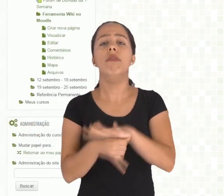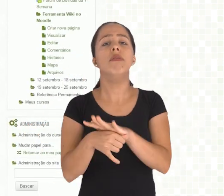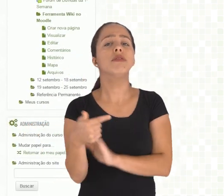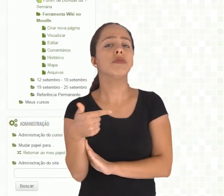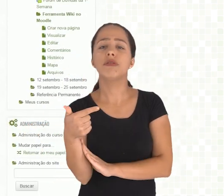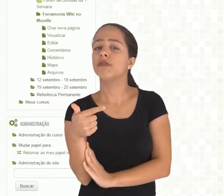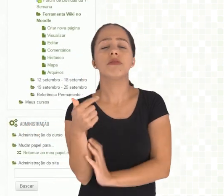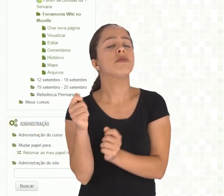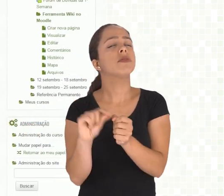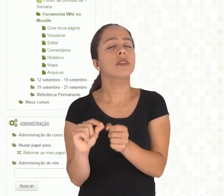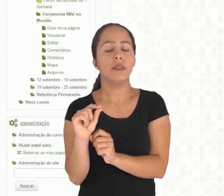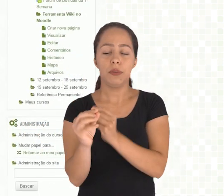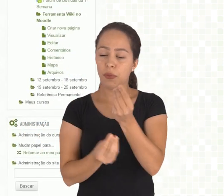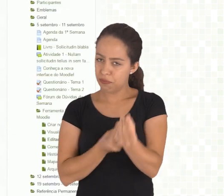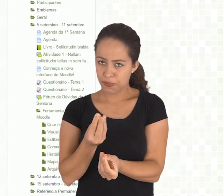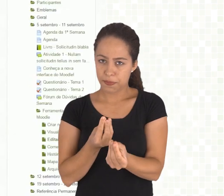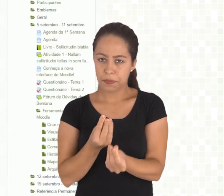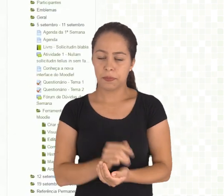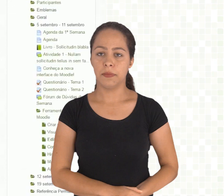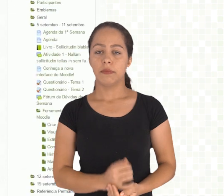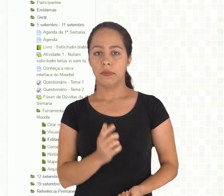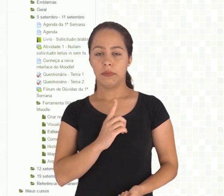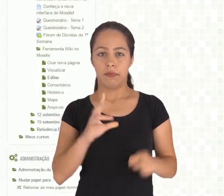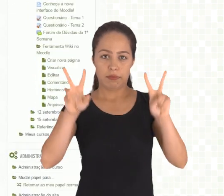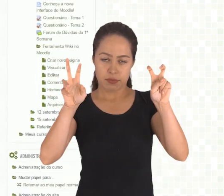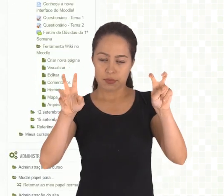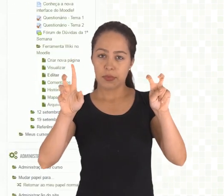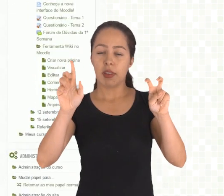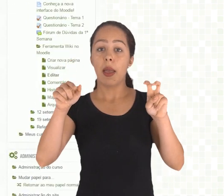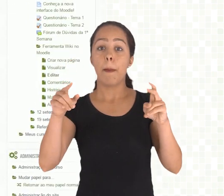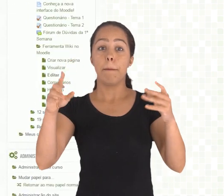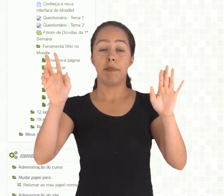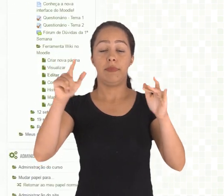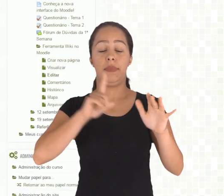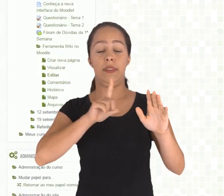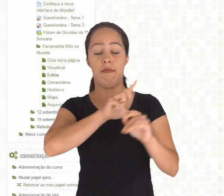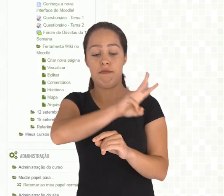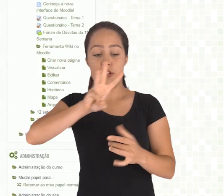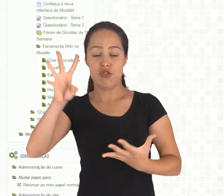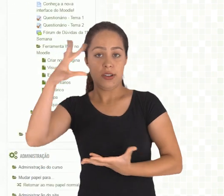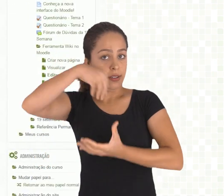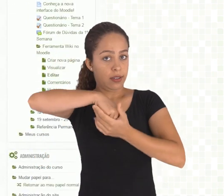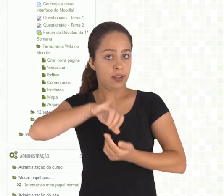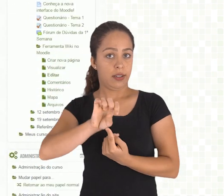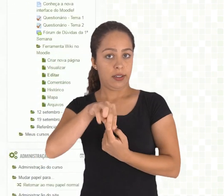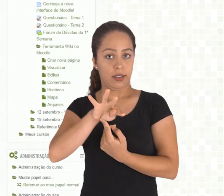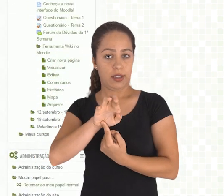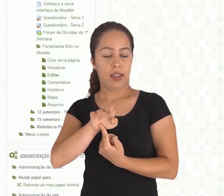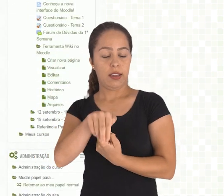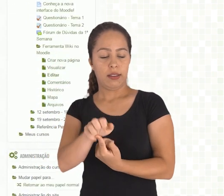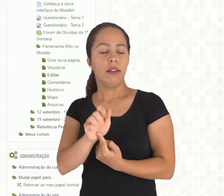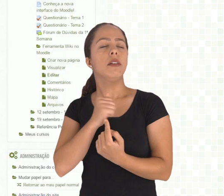subtítulo dentro desse título vou te mostrar agora aqui então digamos que eu tenho aqui esse título que se chama página interna